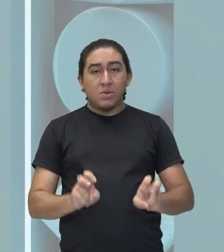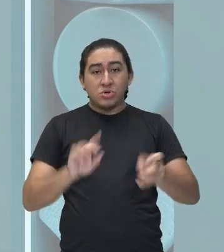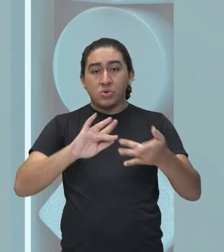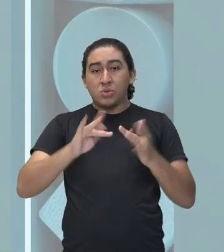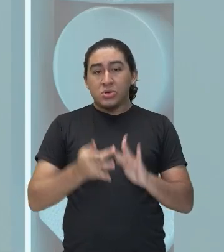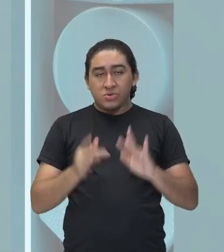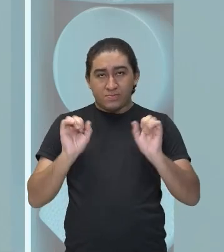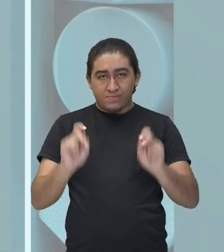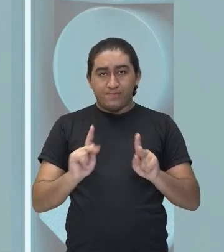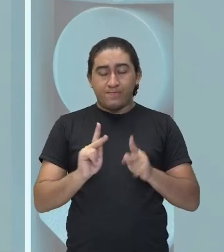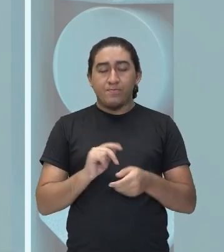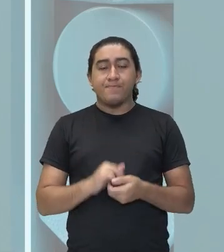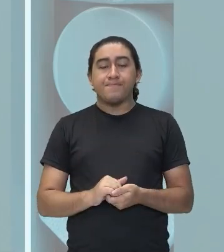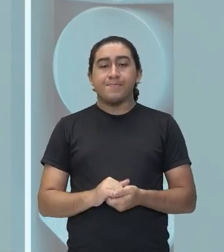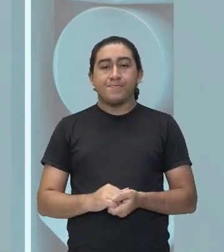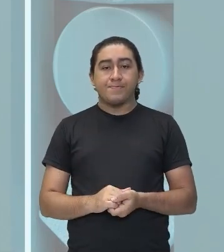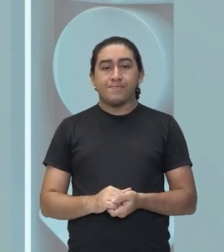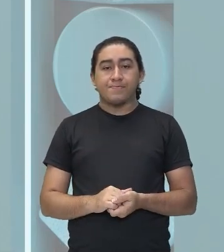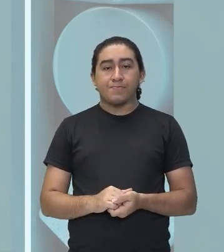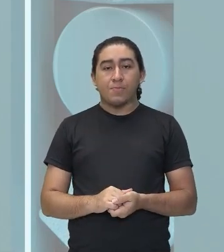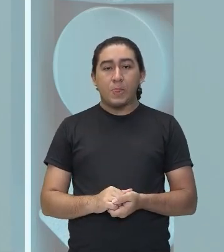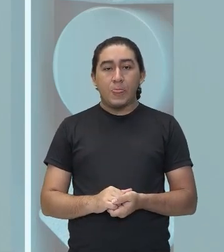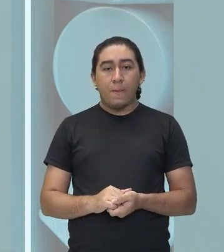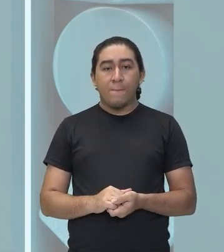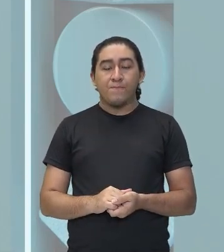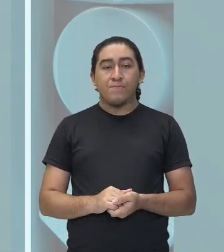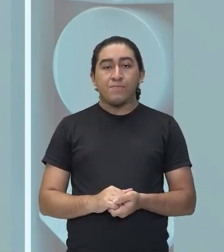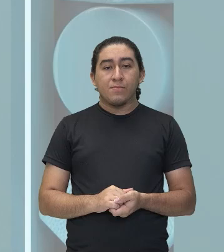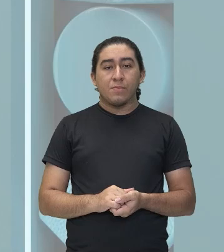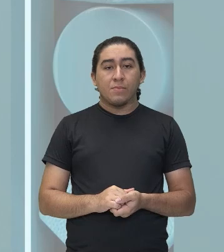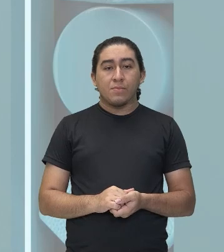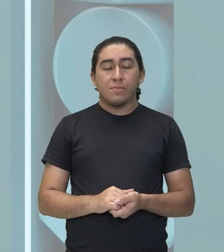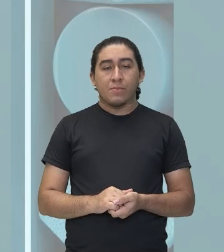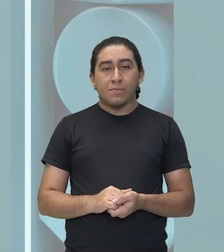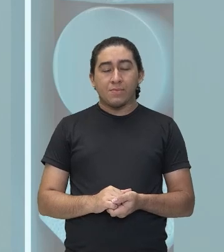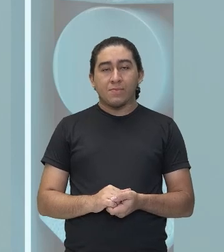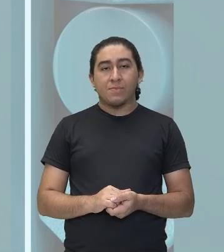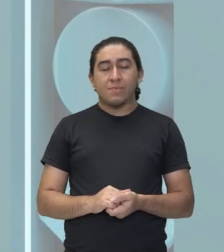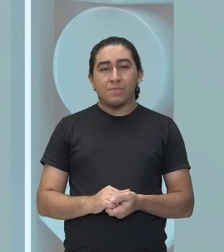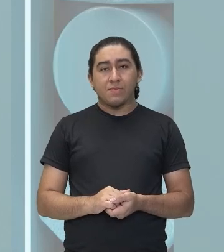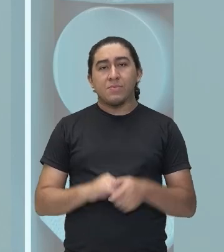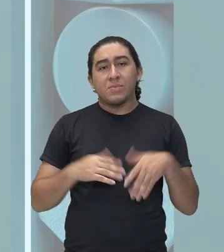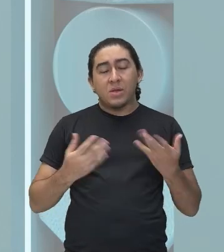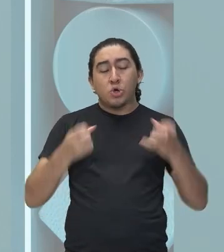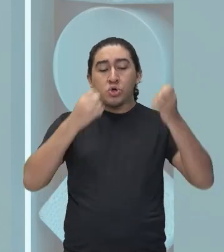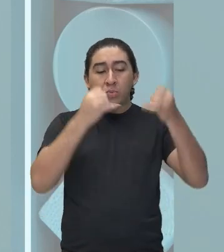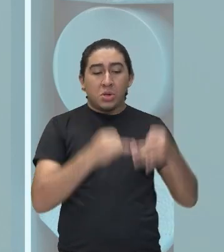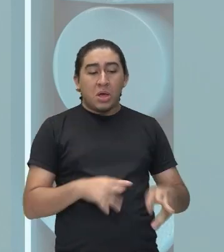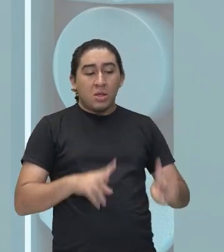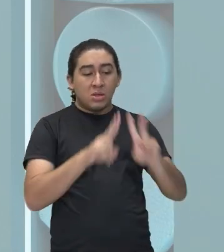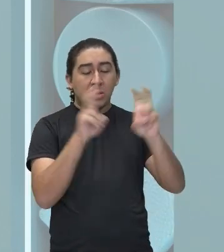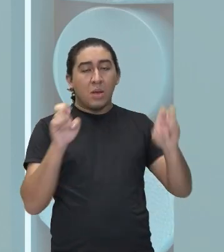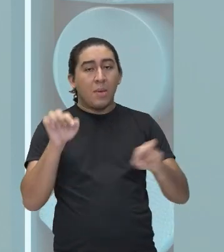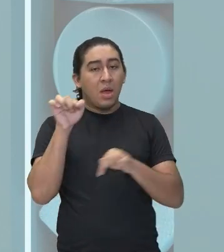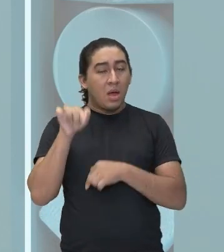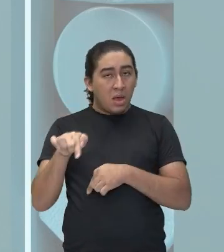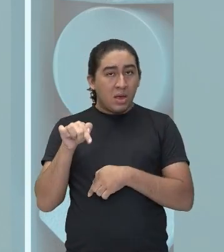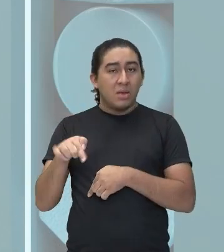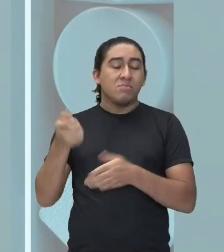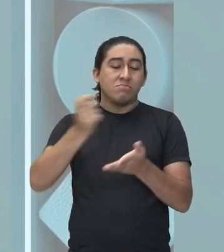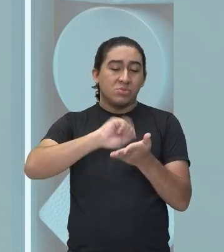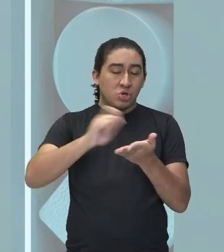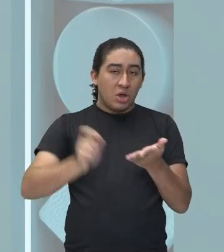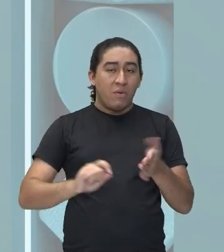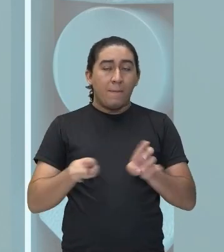contextuais, correto? E aí, já falei um pouquinho de quando foi que ele escreveu, mas cabe reforçar esse contexto,